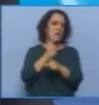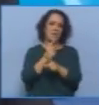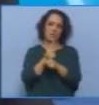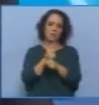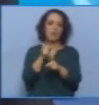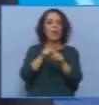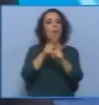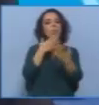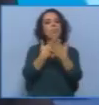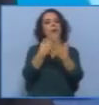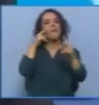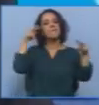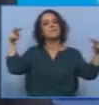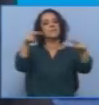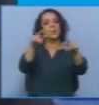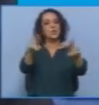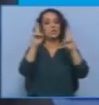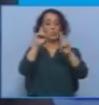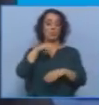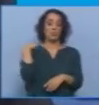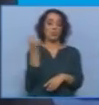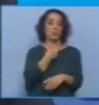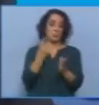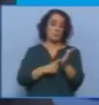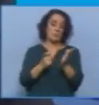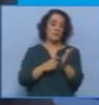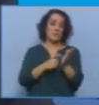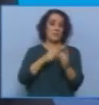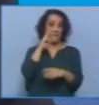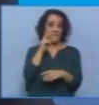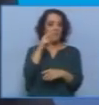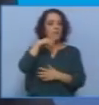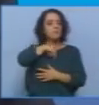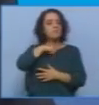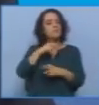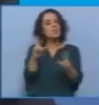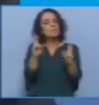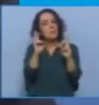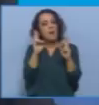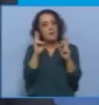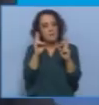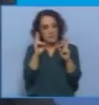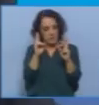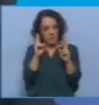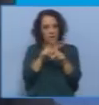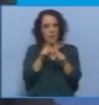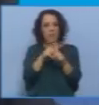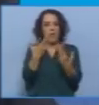visão de esperança, que eu acho que todos precisamos de viver com esperança. A olhar, estou-me a